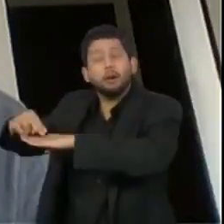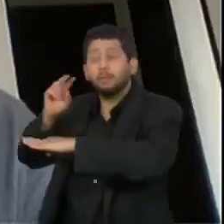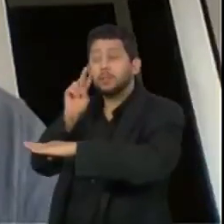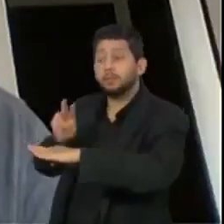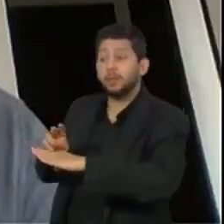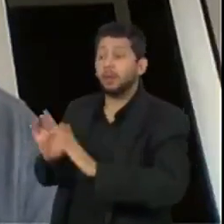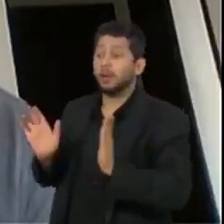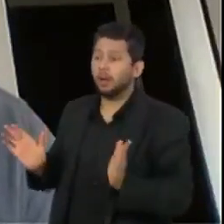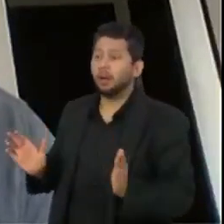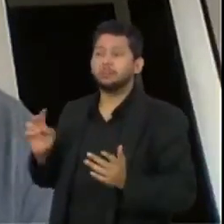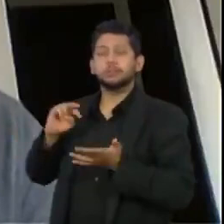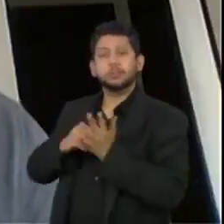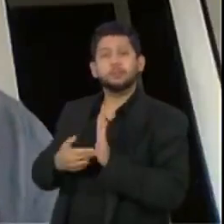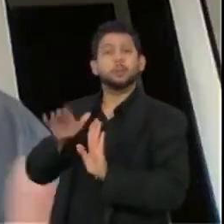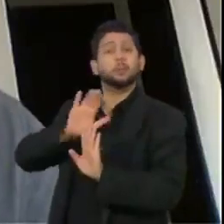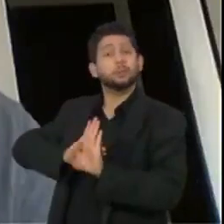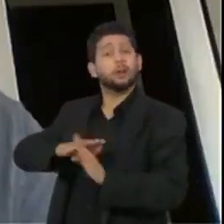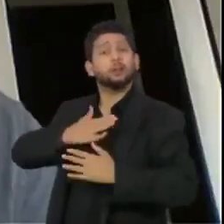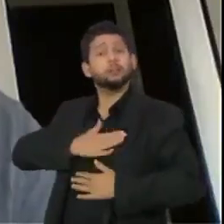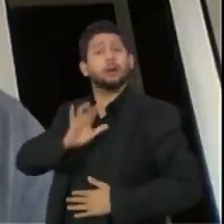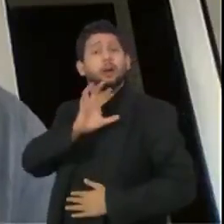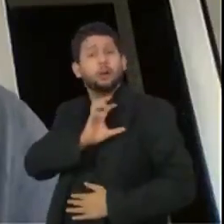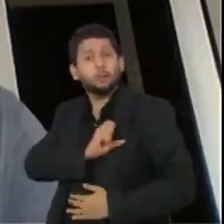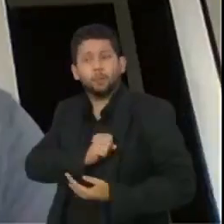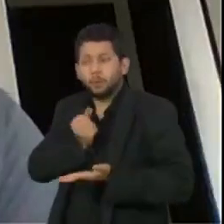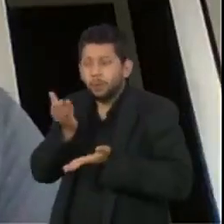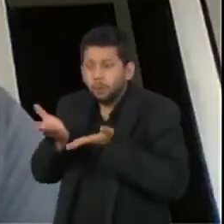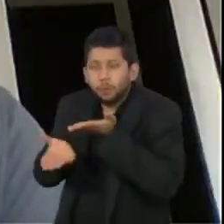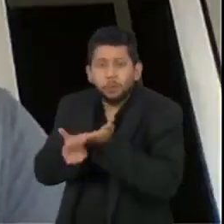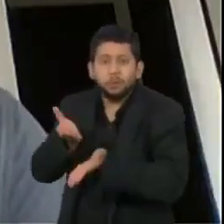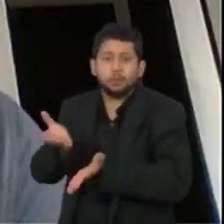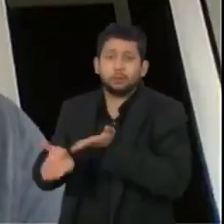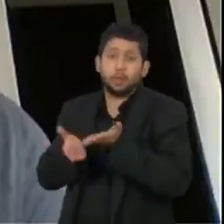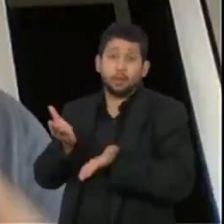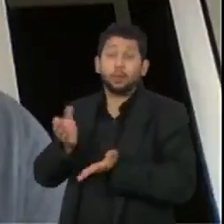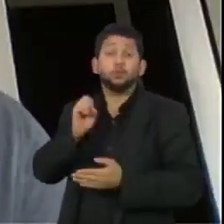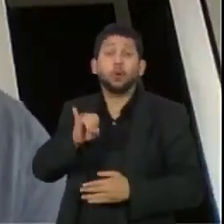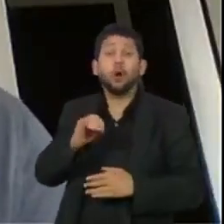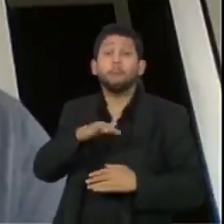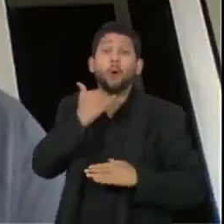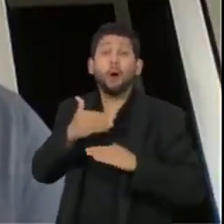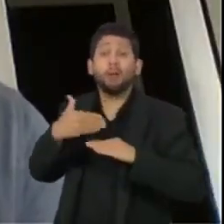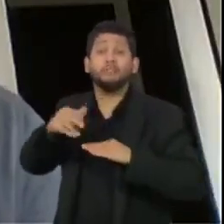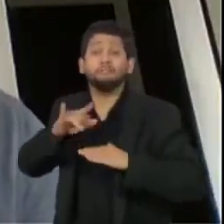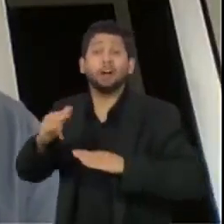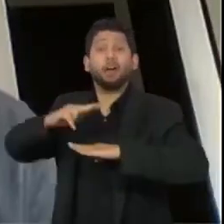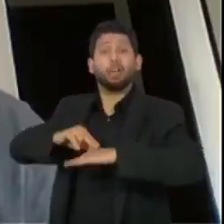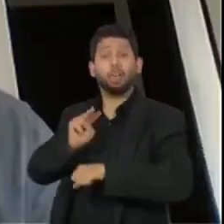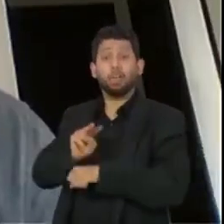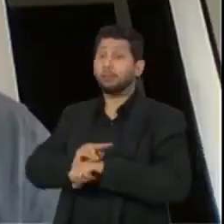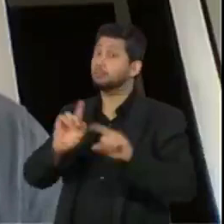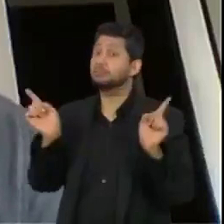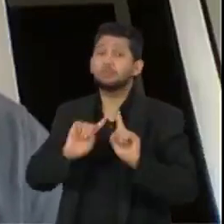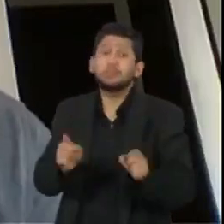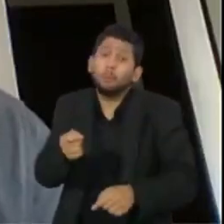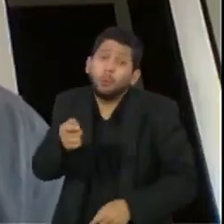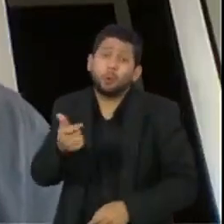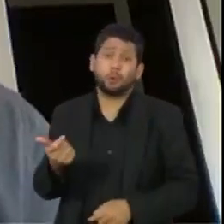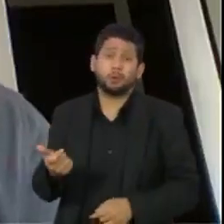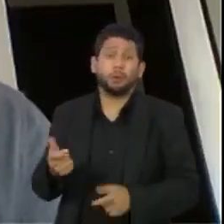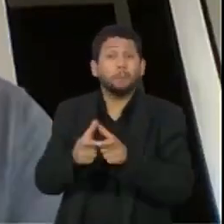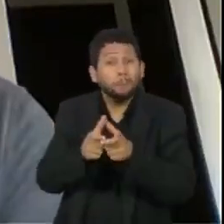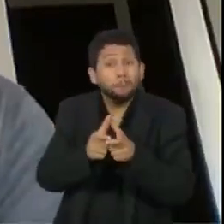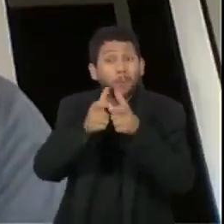vendo que não tem nada desse estigma e não é só para fim de vida. O fim de vida, na verdade, é a minoria dos